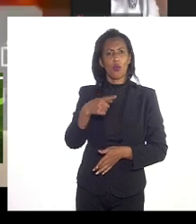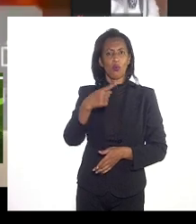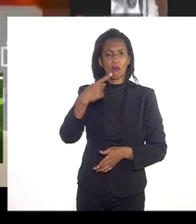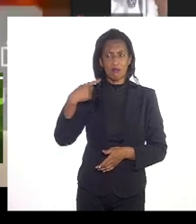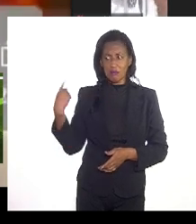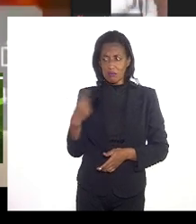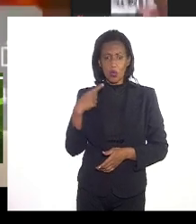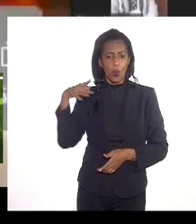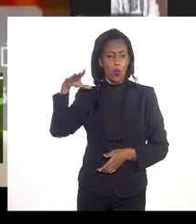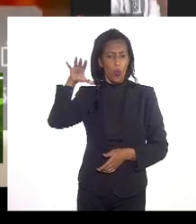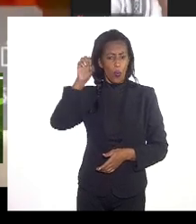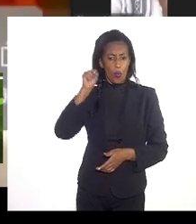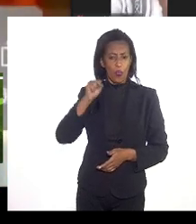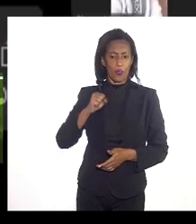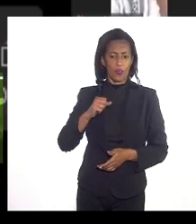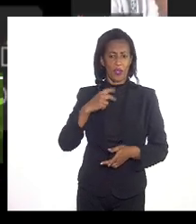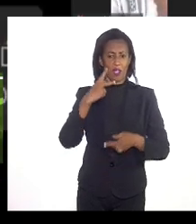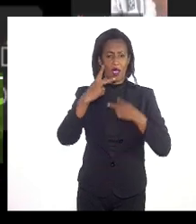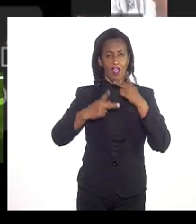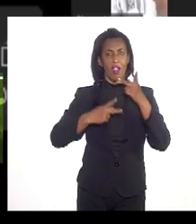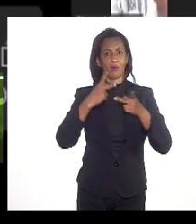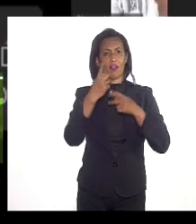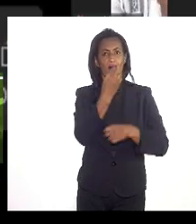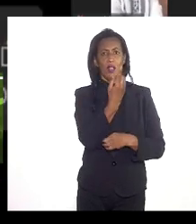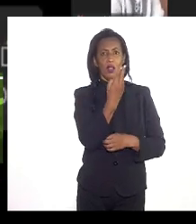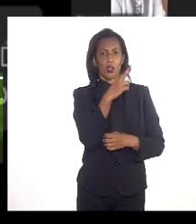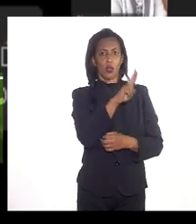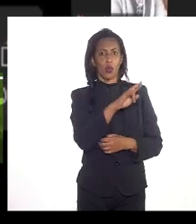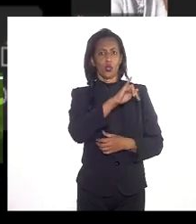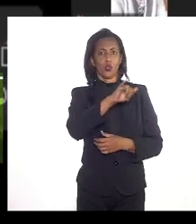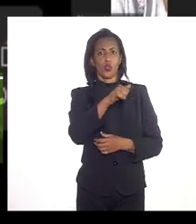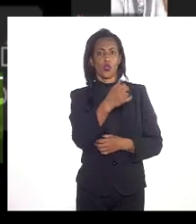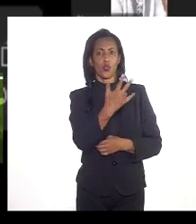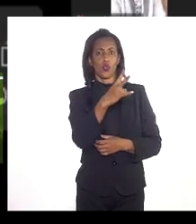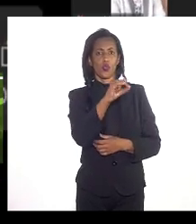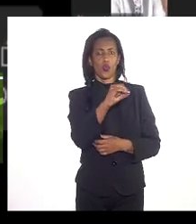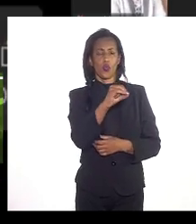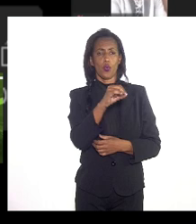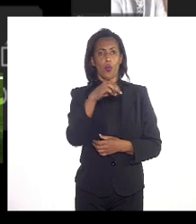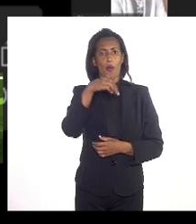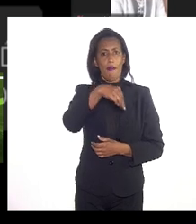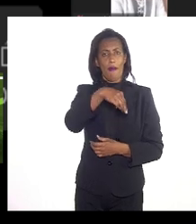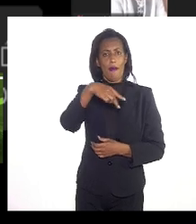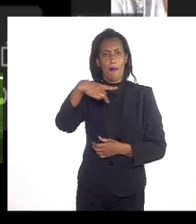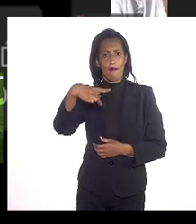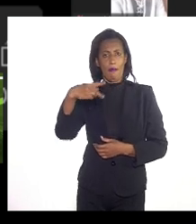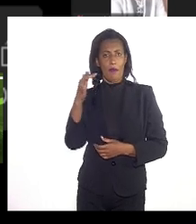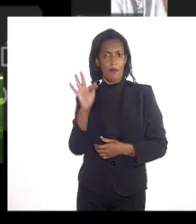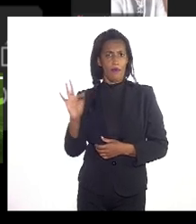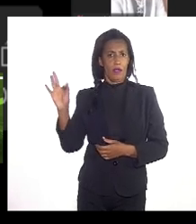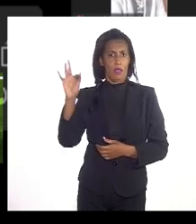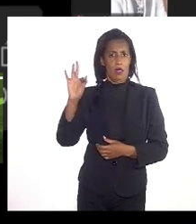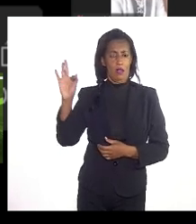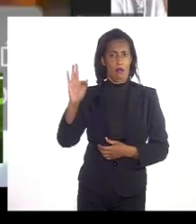do comecinho a fala do doutor Júlio, do Ministério Público Federal.